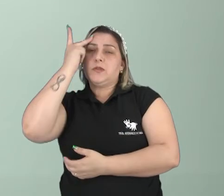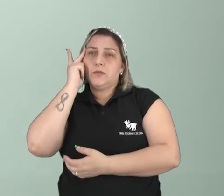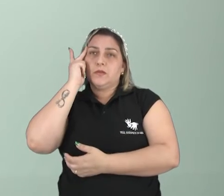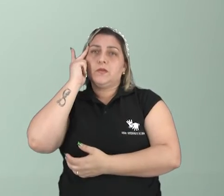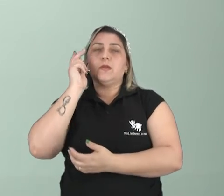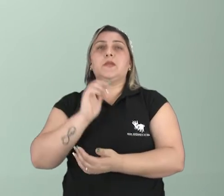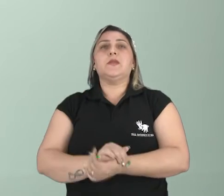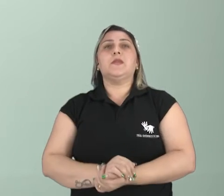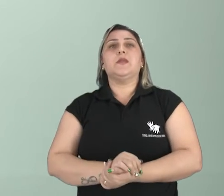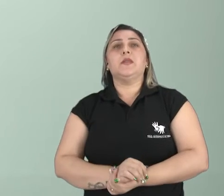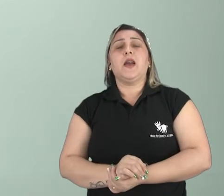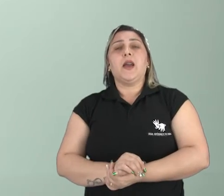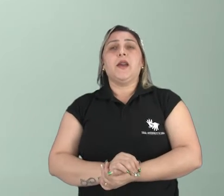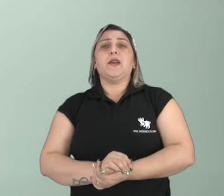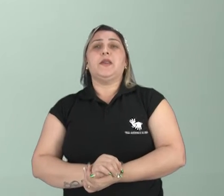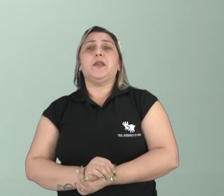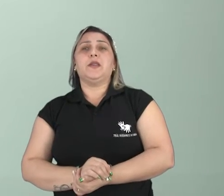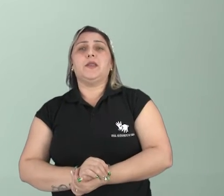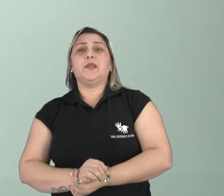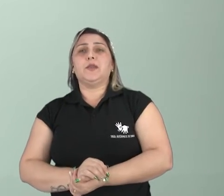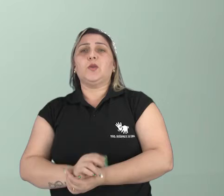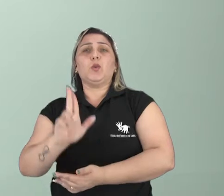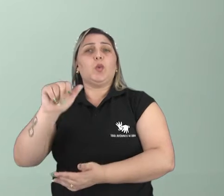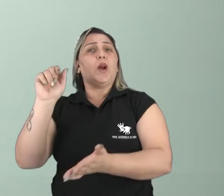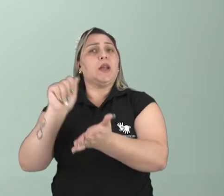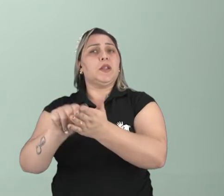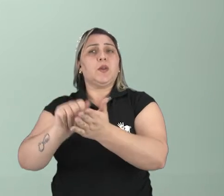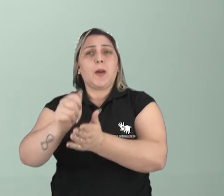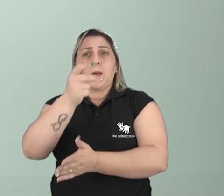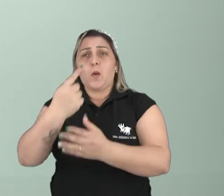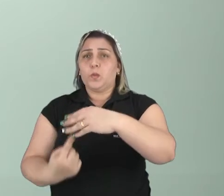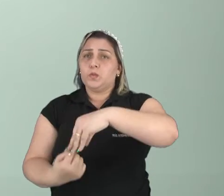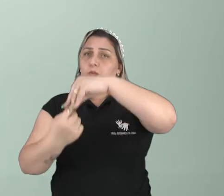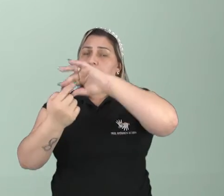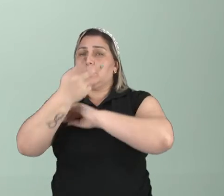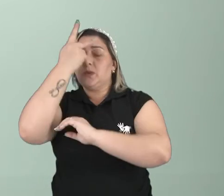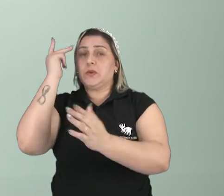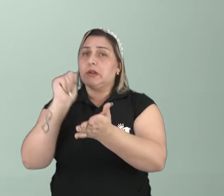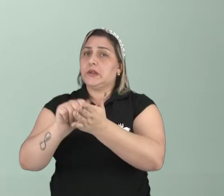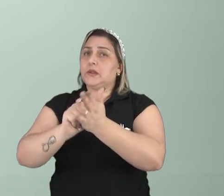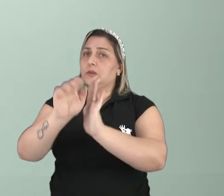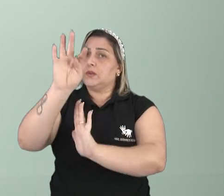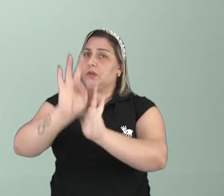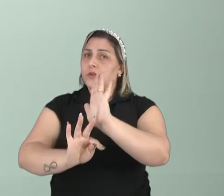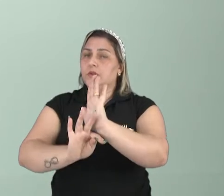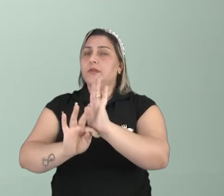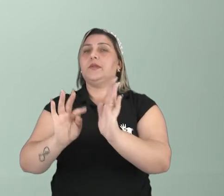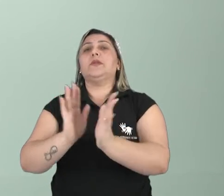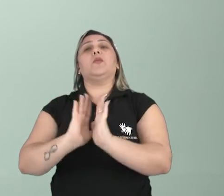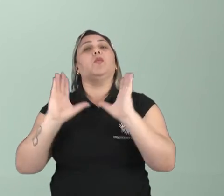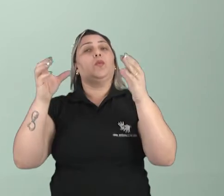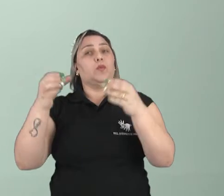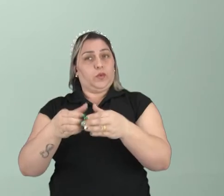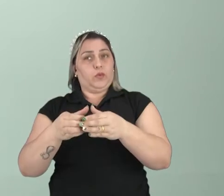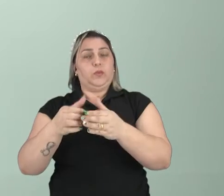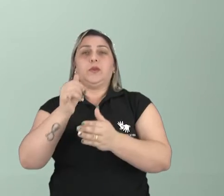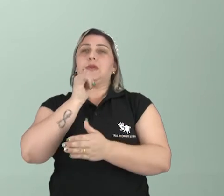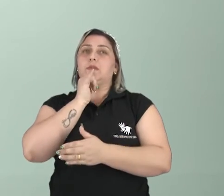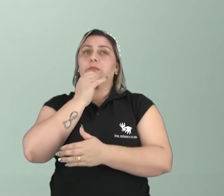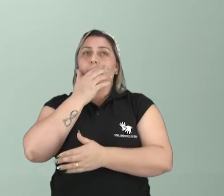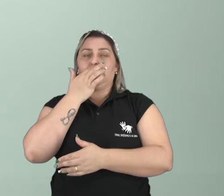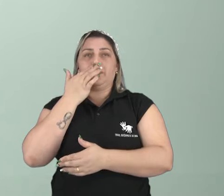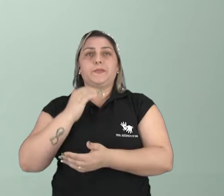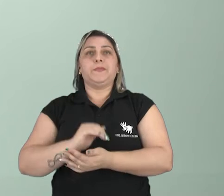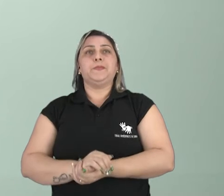ele raramente vai vir assinado. Não vai ter uma pessoa ali assinando aquele texto, mas sim aquela corporação, né? Vamos supor. Tá